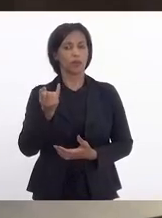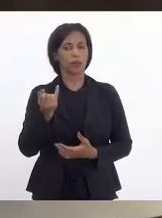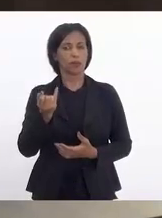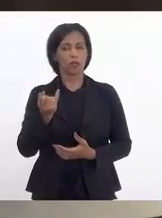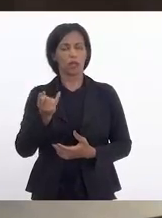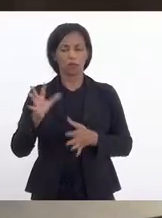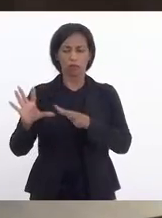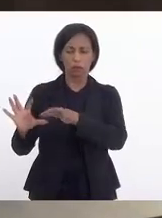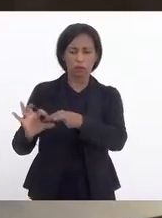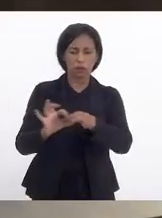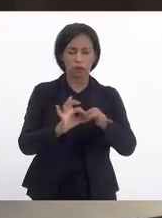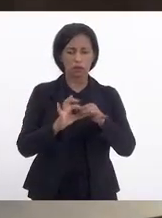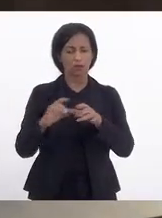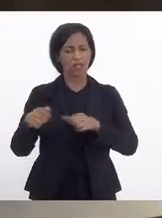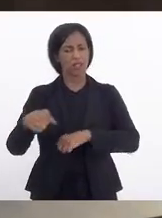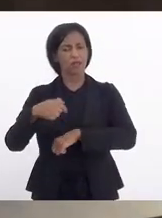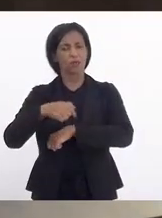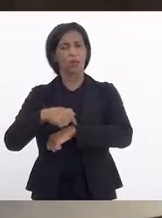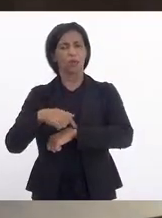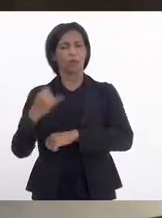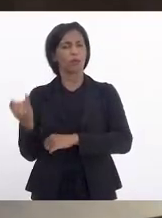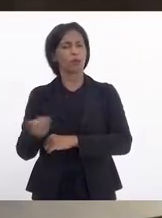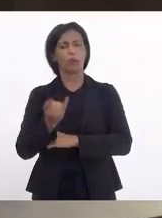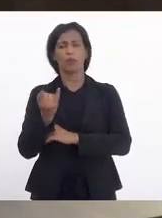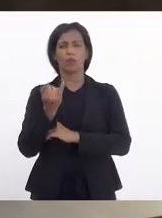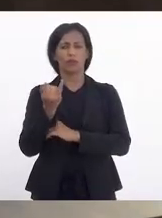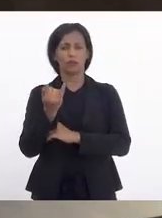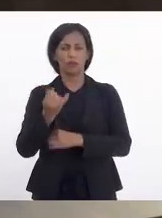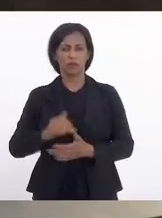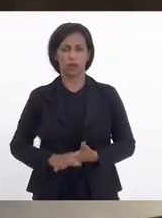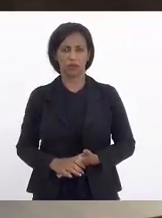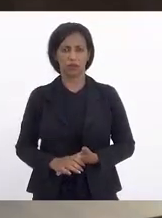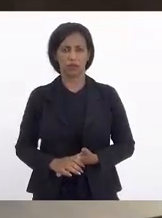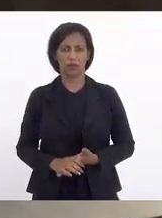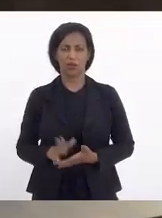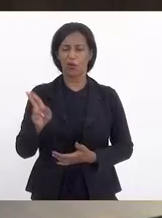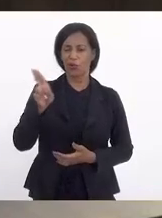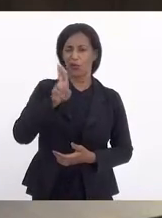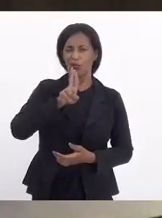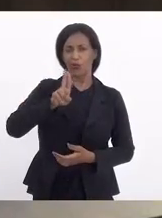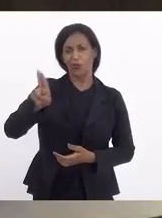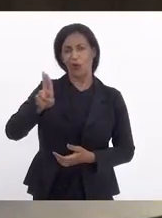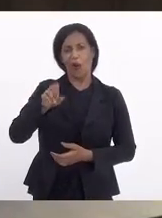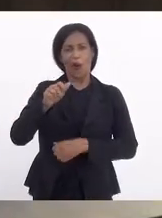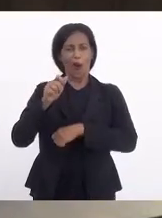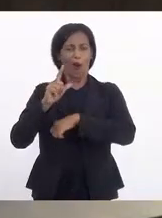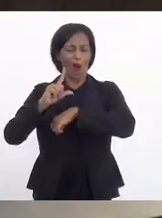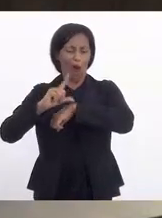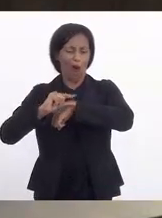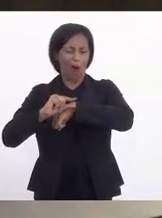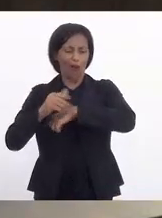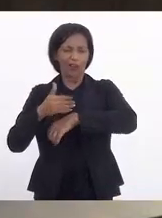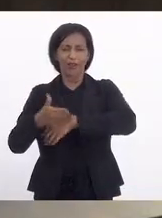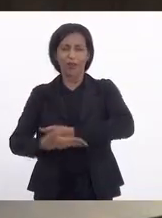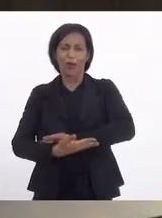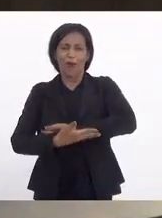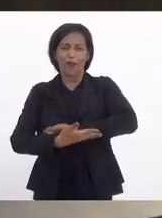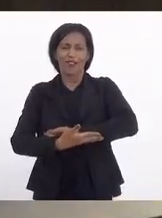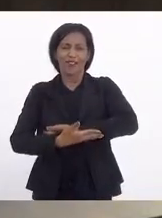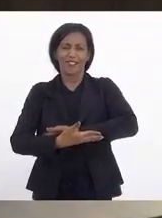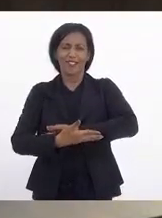humanização fundamental para esse momento tão importante ele é a beleza do nome também hora do Paulinho Parabéns